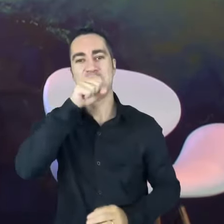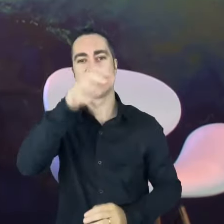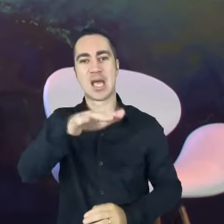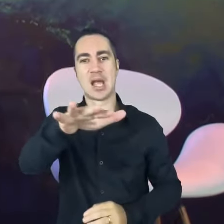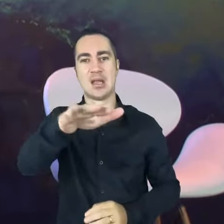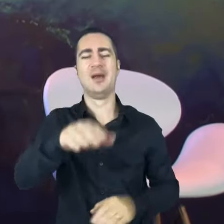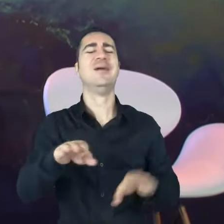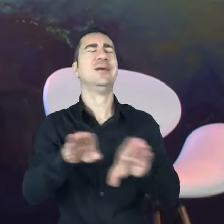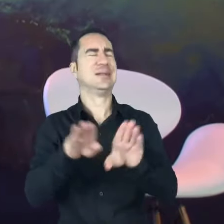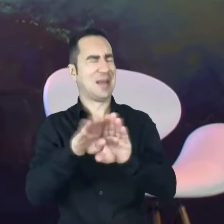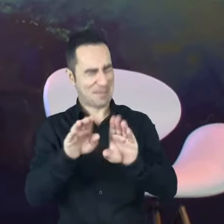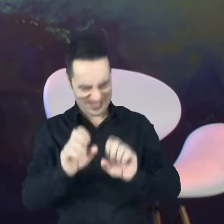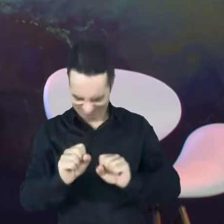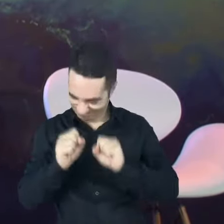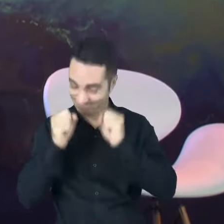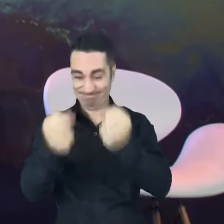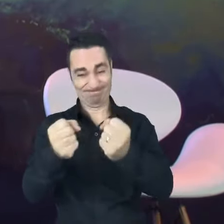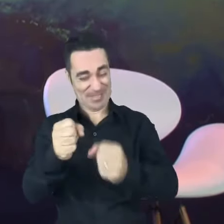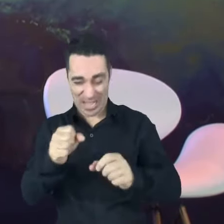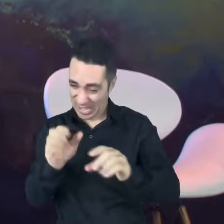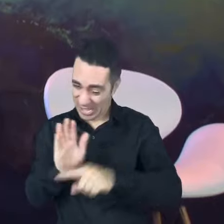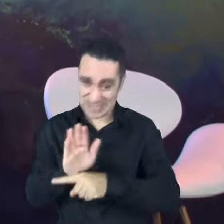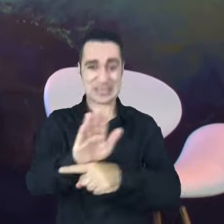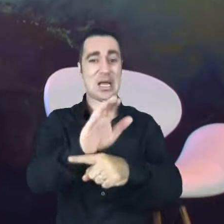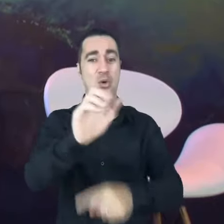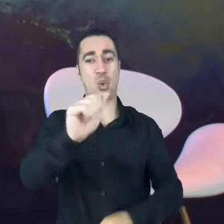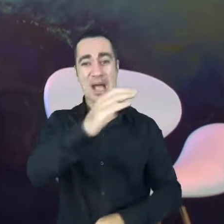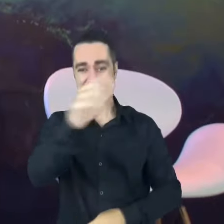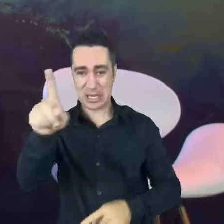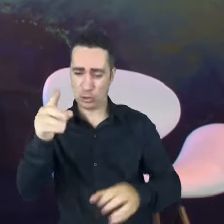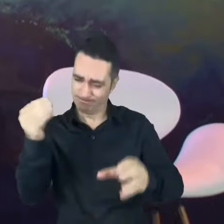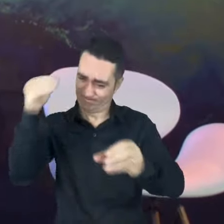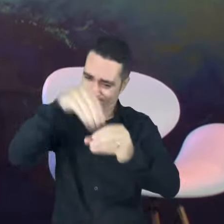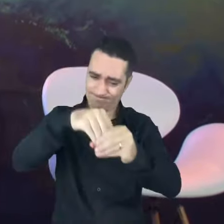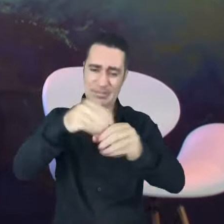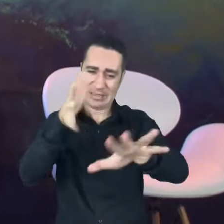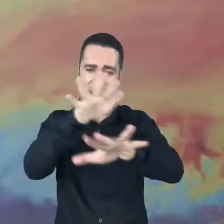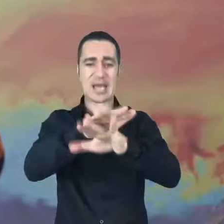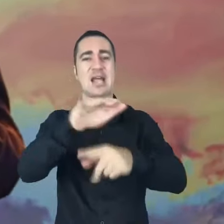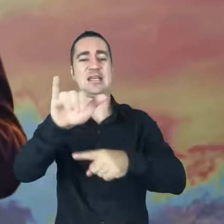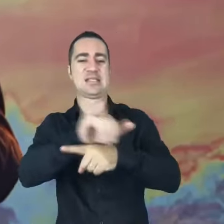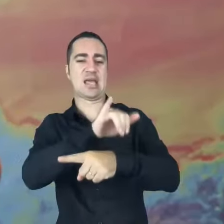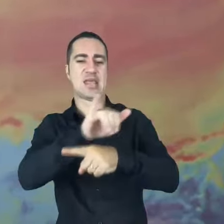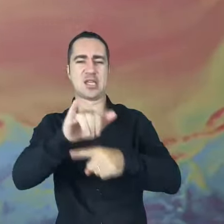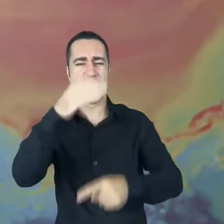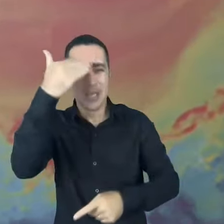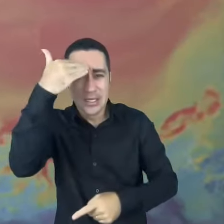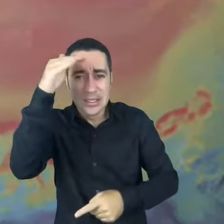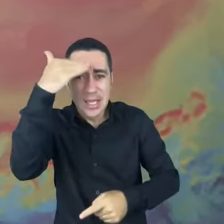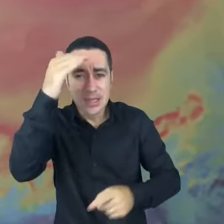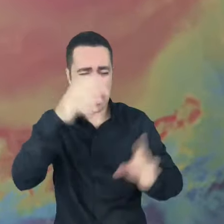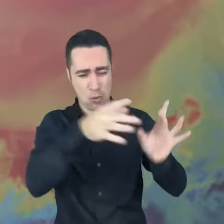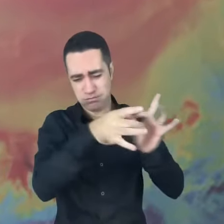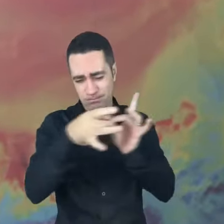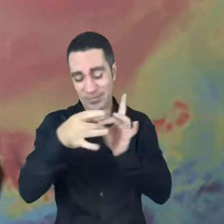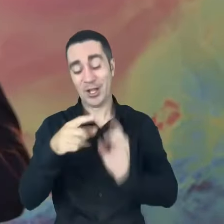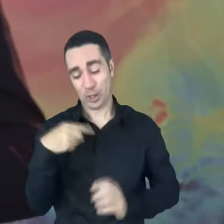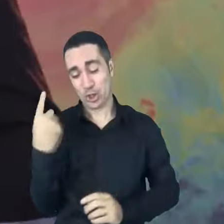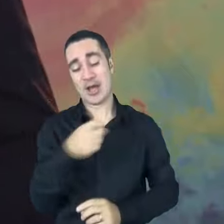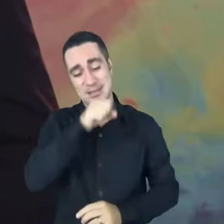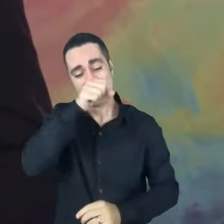ação, integrada em nossa estratégia. Entendemos, sim, que nós somos parte do problema